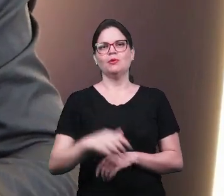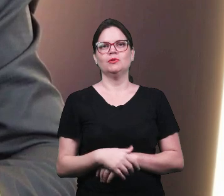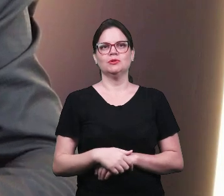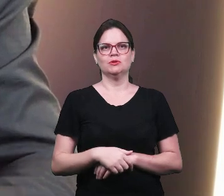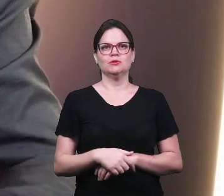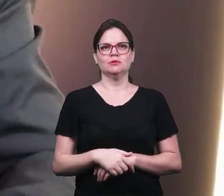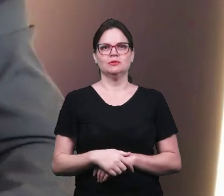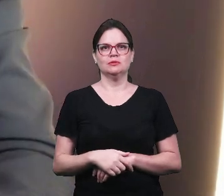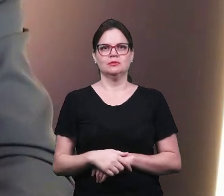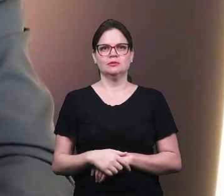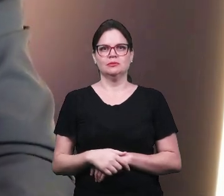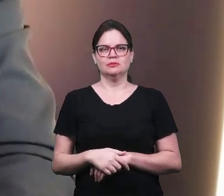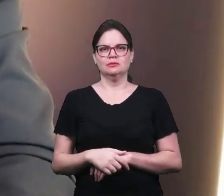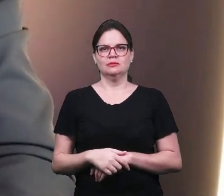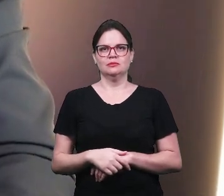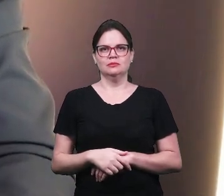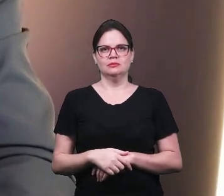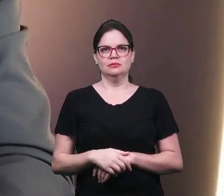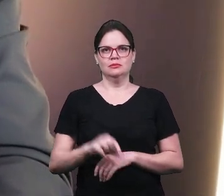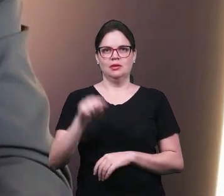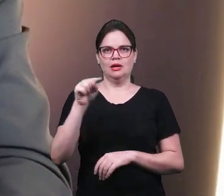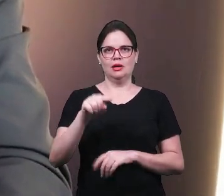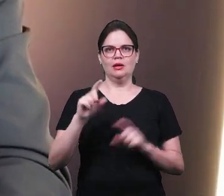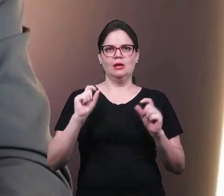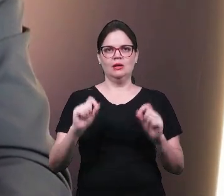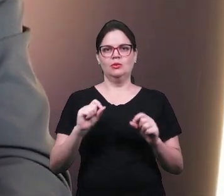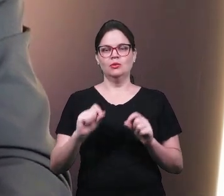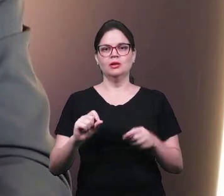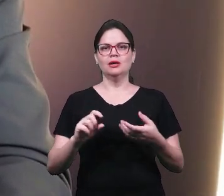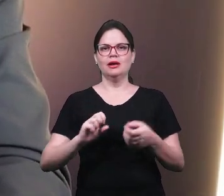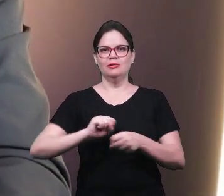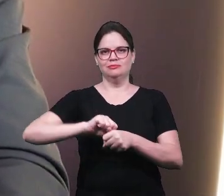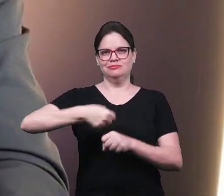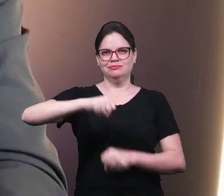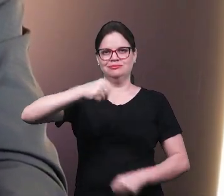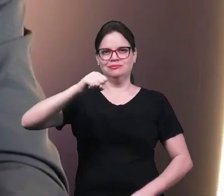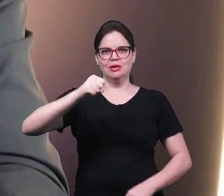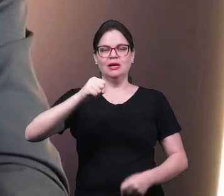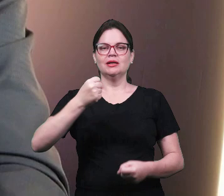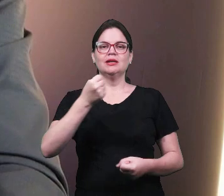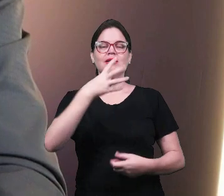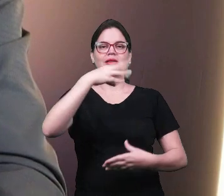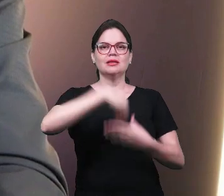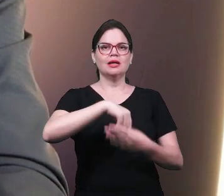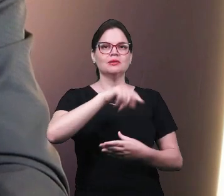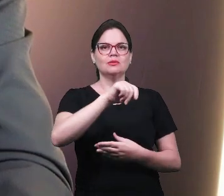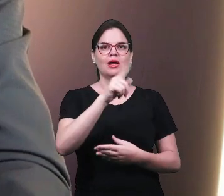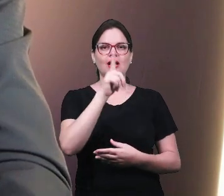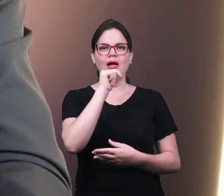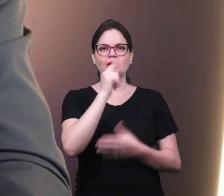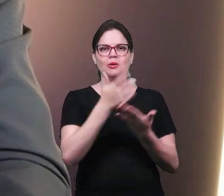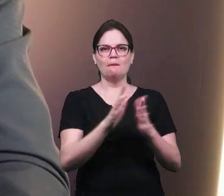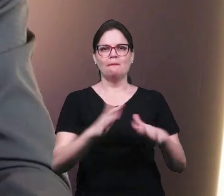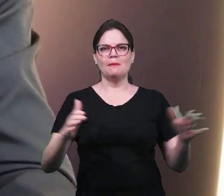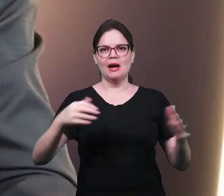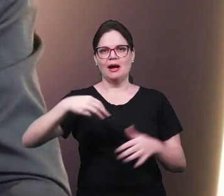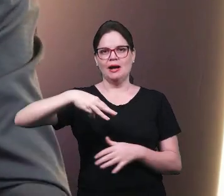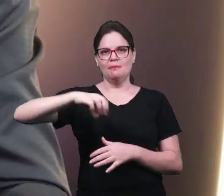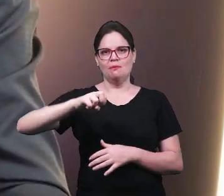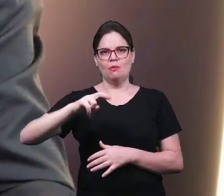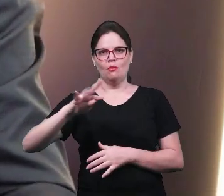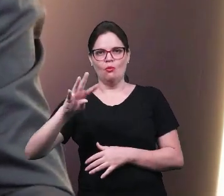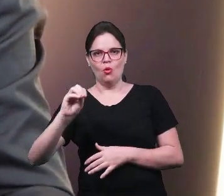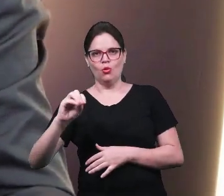espectadores aqui estão mais familiarizados, é o manuscrito do Mar Morto, né? Que foi uma descoberta. Sim. Pode dizer que